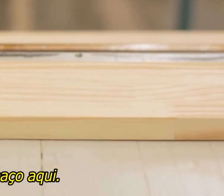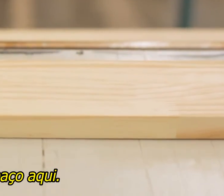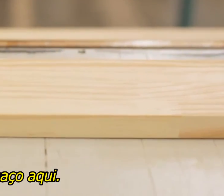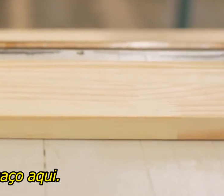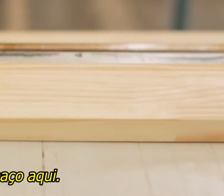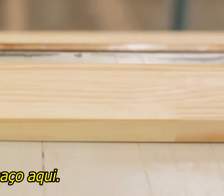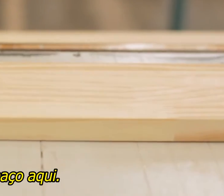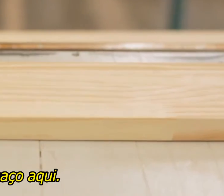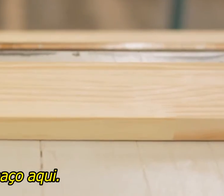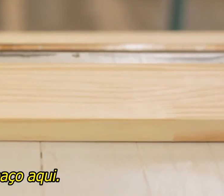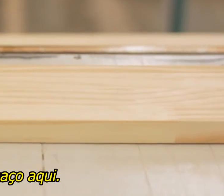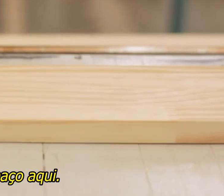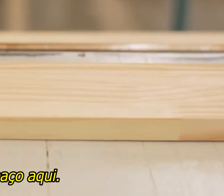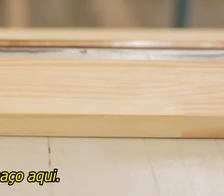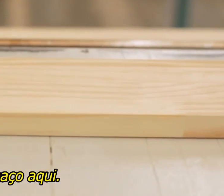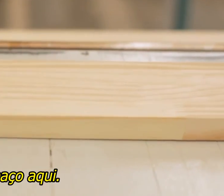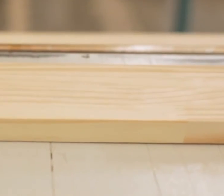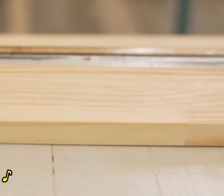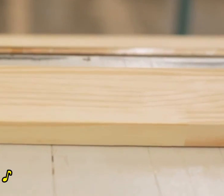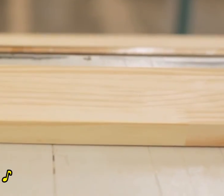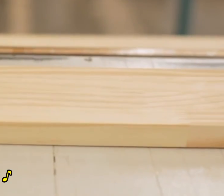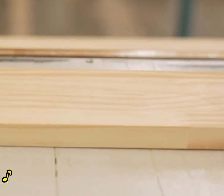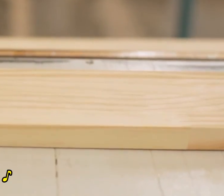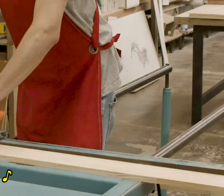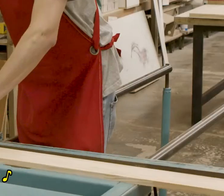E aí eu mantenho um espaço aqui, ó.